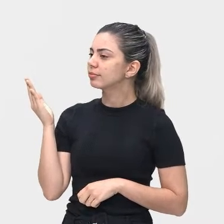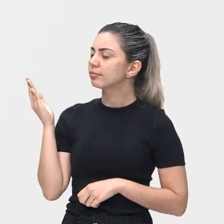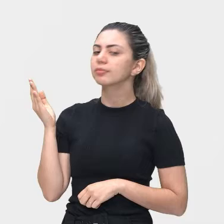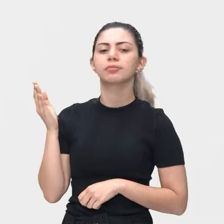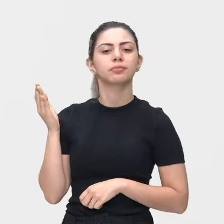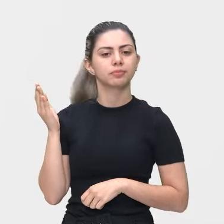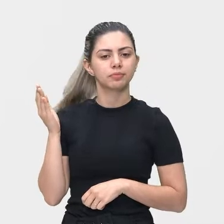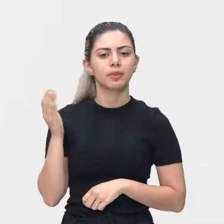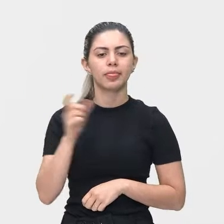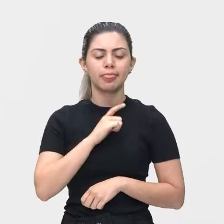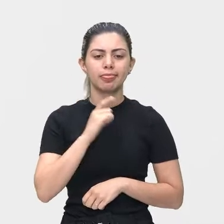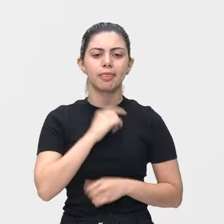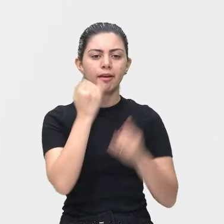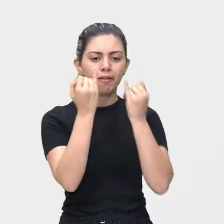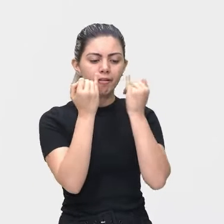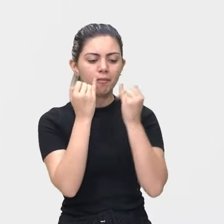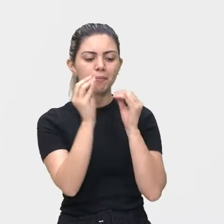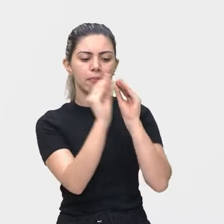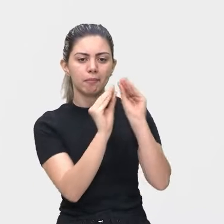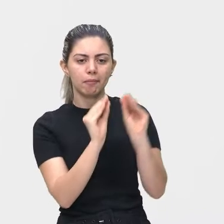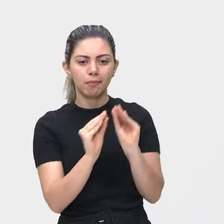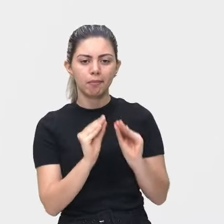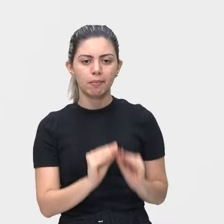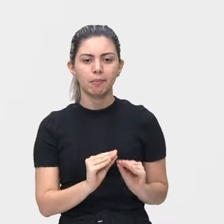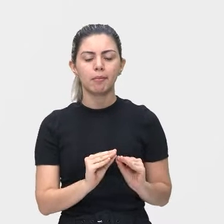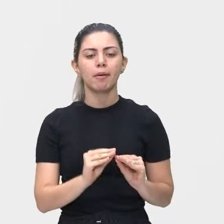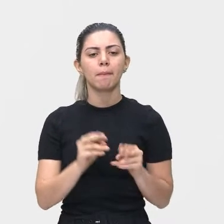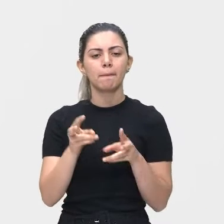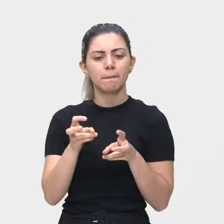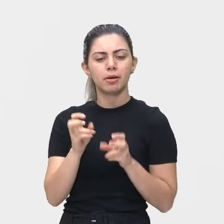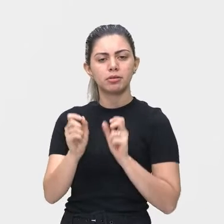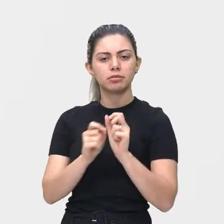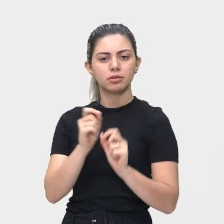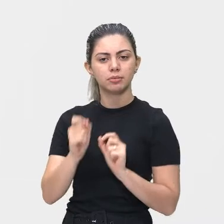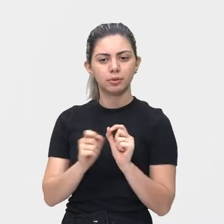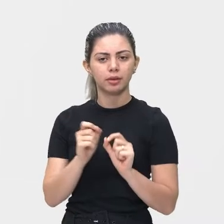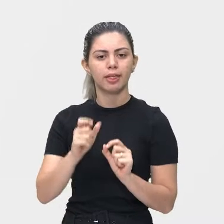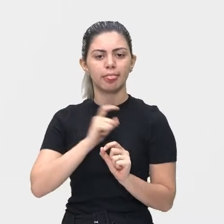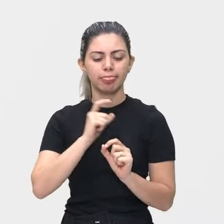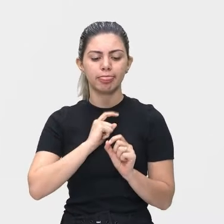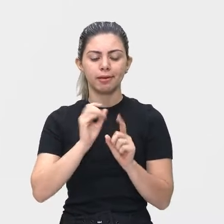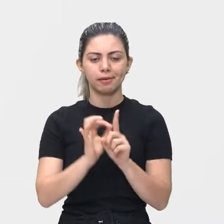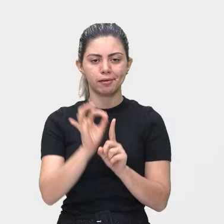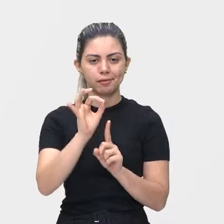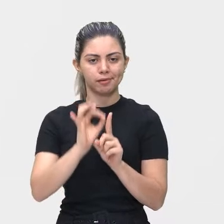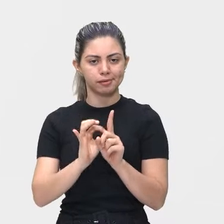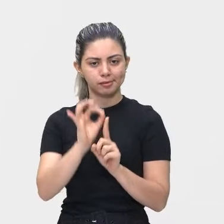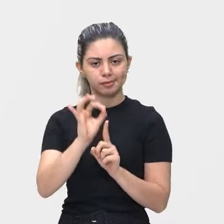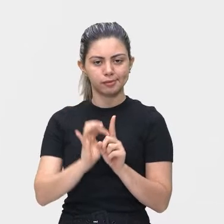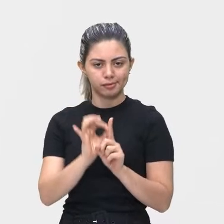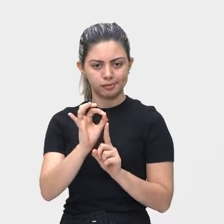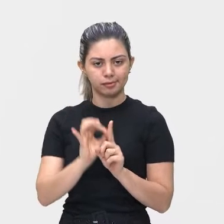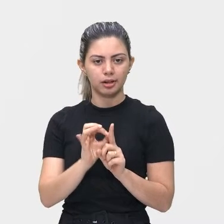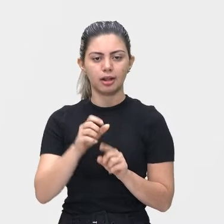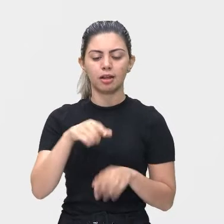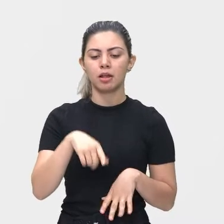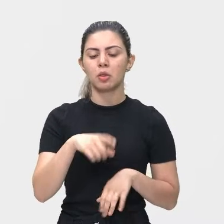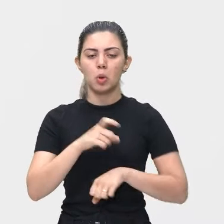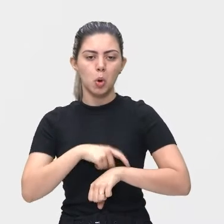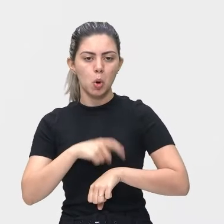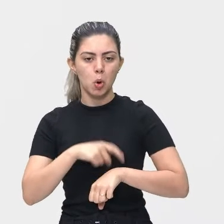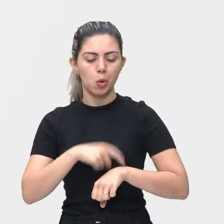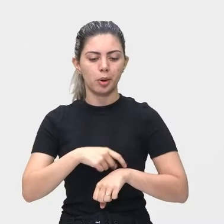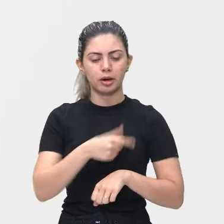com as seguintes informações. Observe a seguir as temperaturas registradas em um mesmo horário